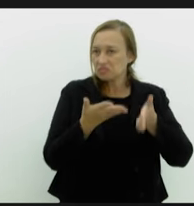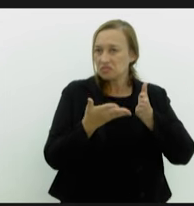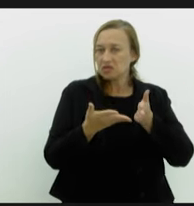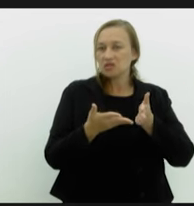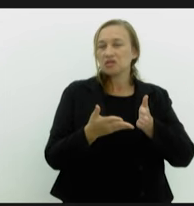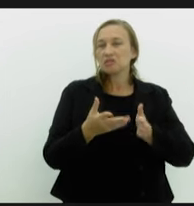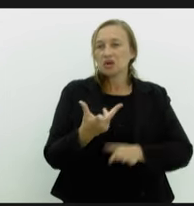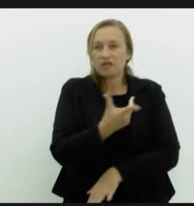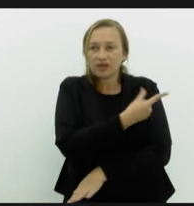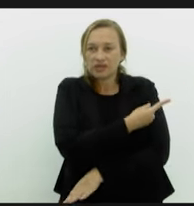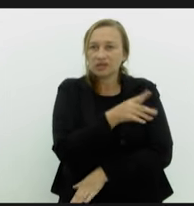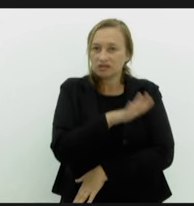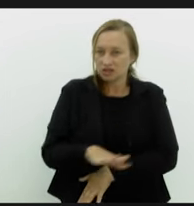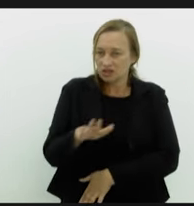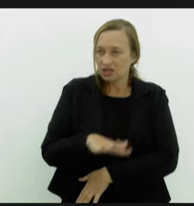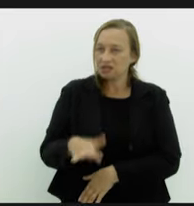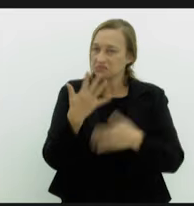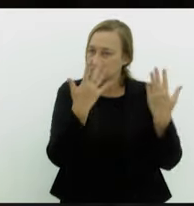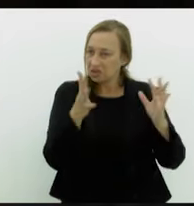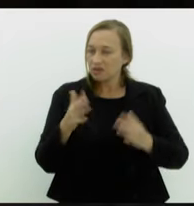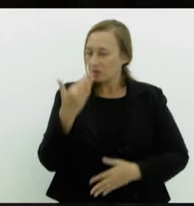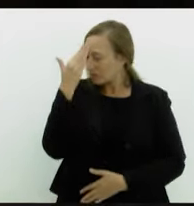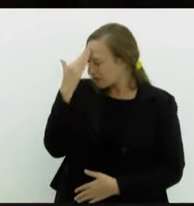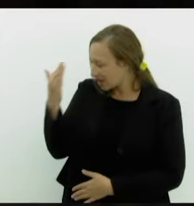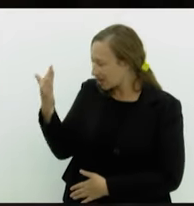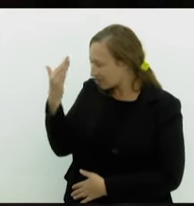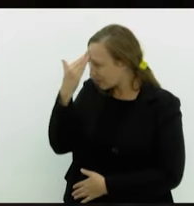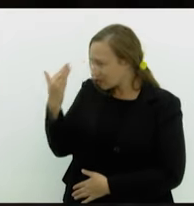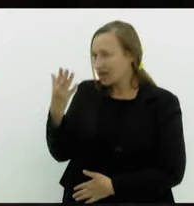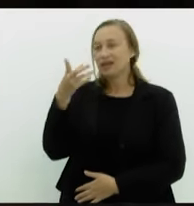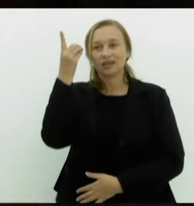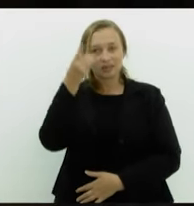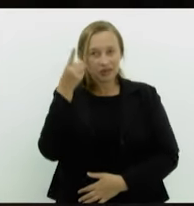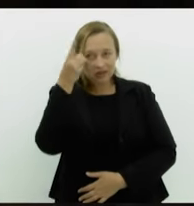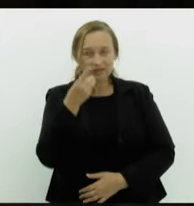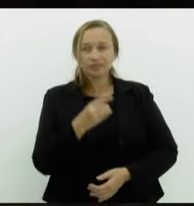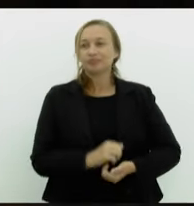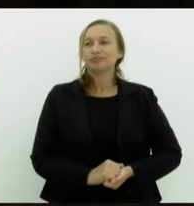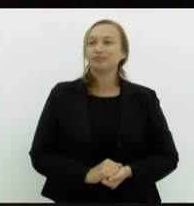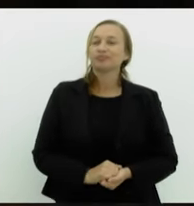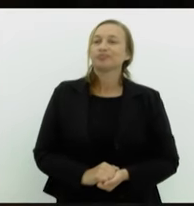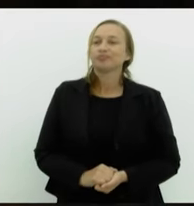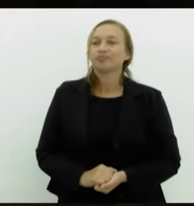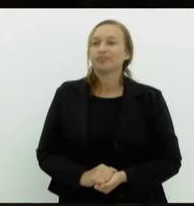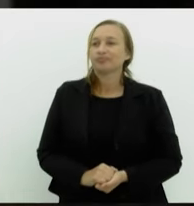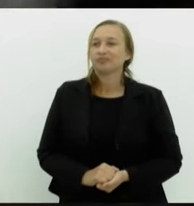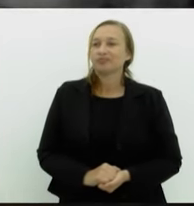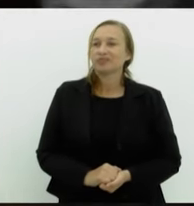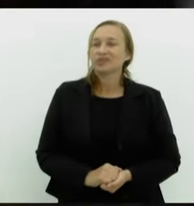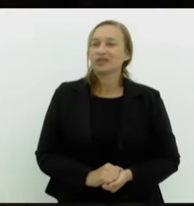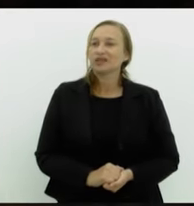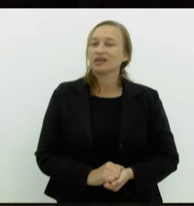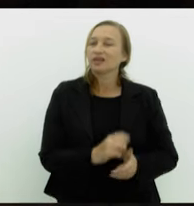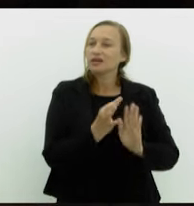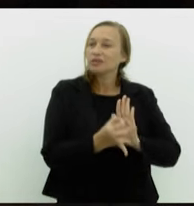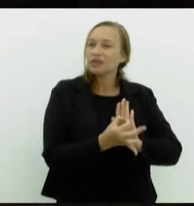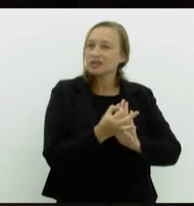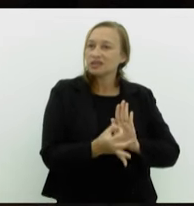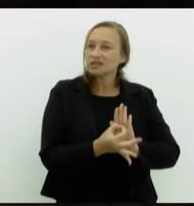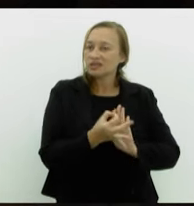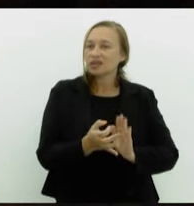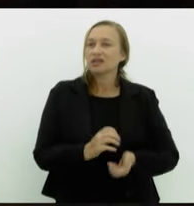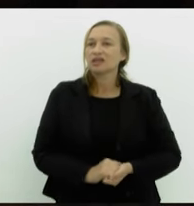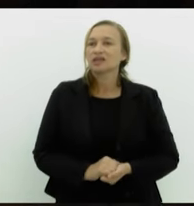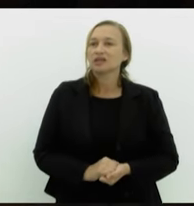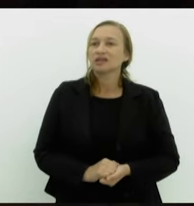prol da vacinação das crianças. Muito obrigado, nobre deputado Tandy Vieira. Emitir parecer